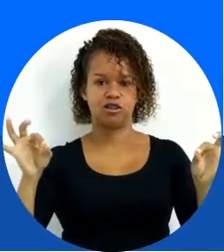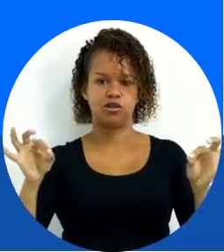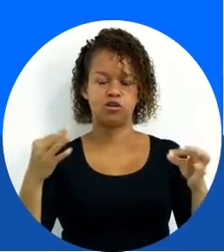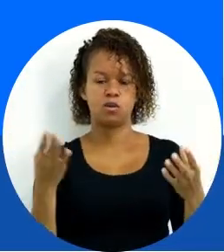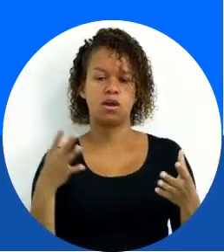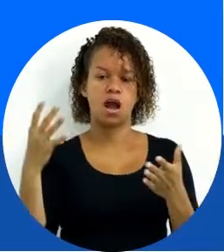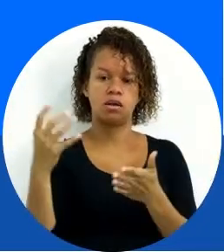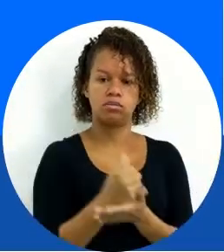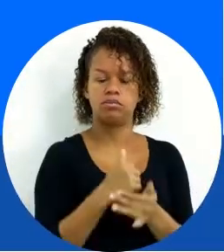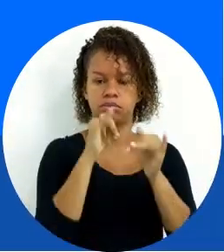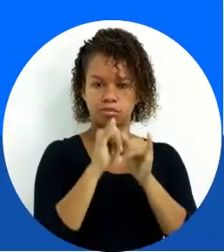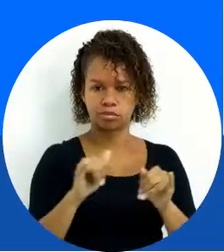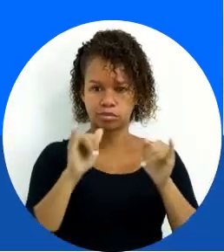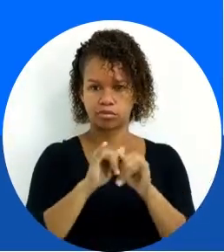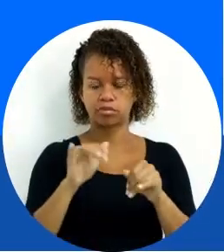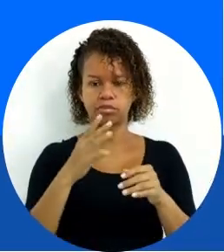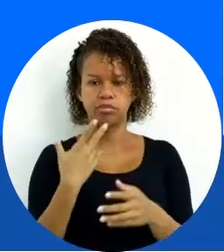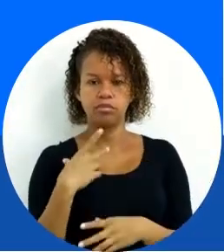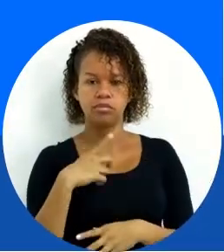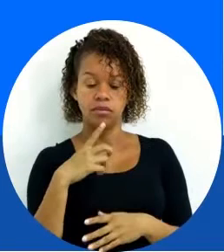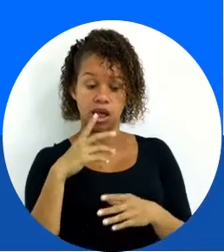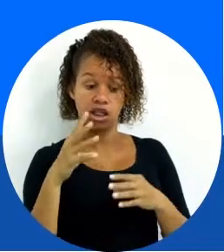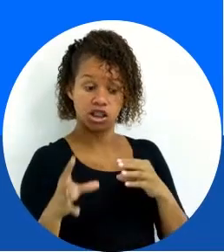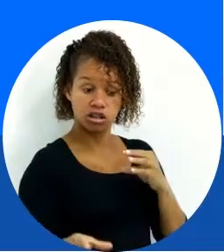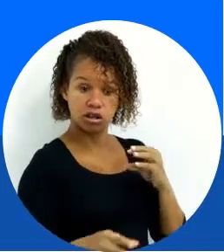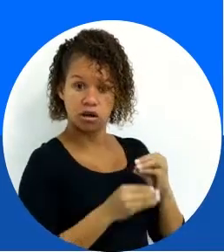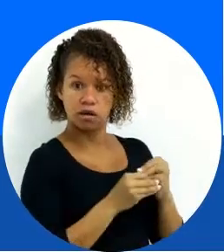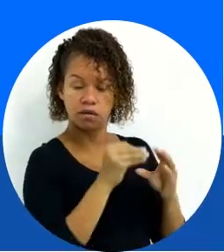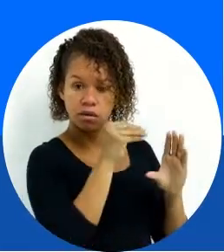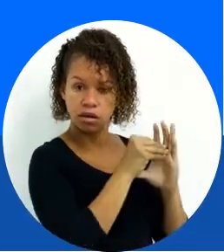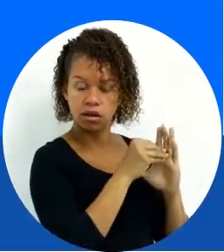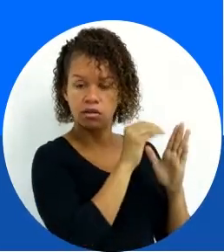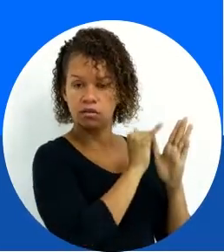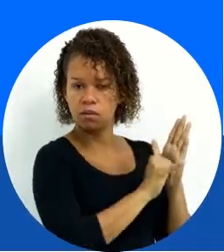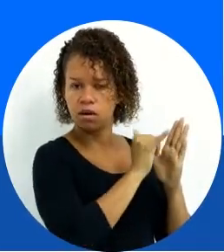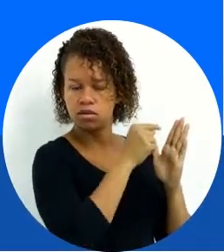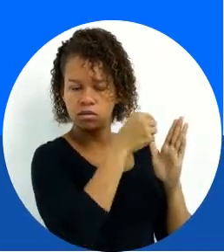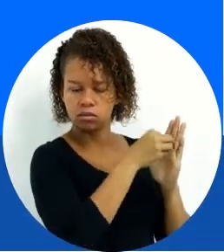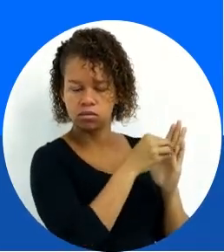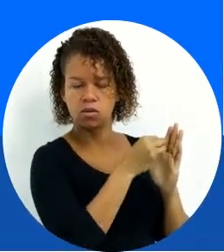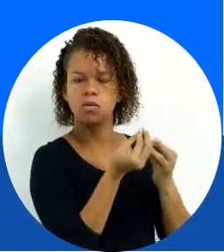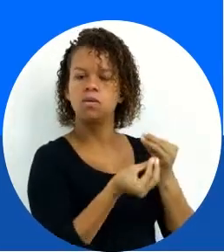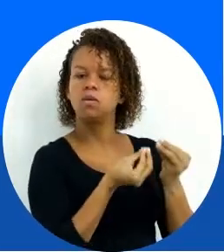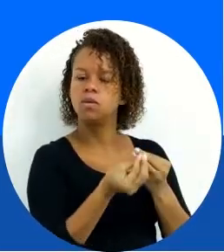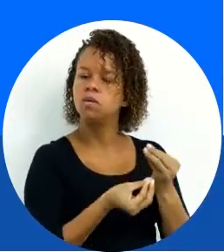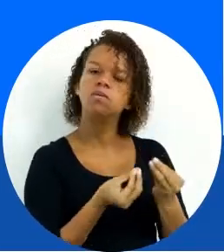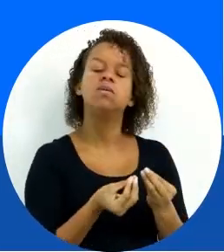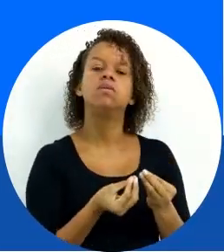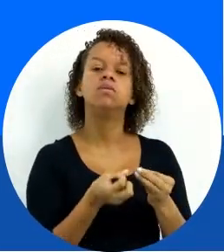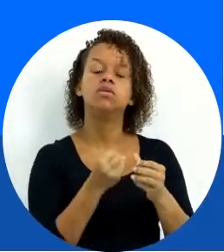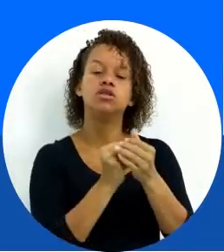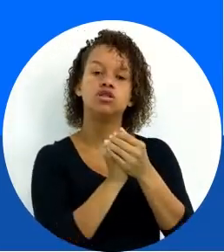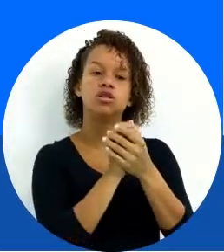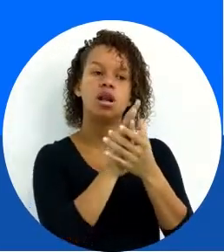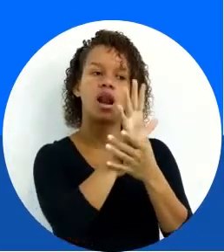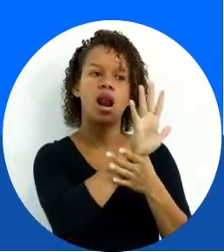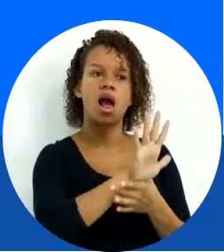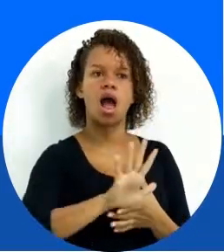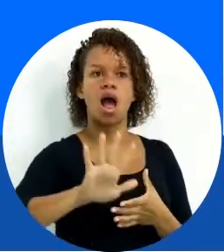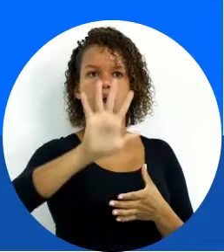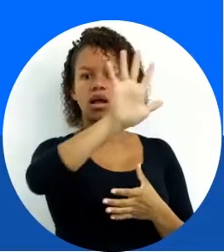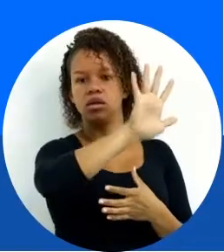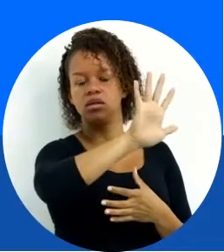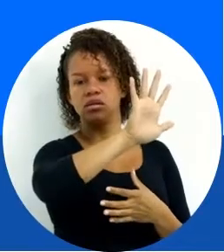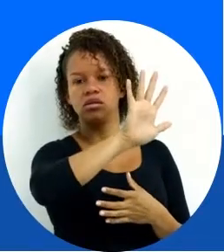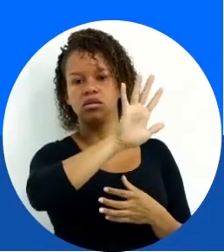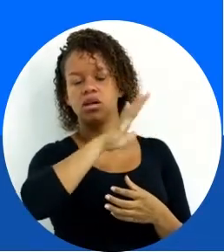de recuperação de informação contém de informações relevantes. Como é colocado aqui no slide, para